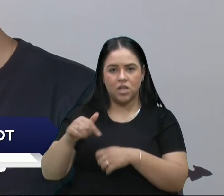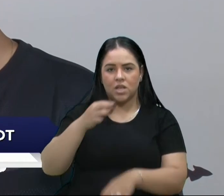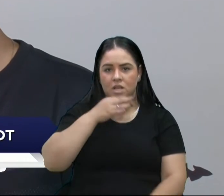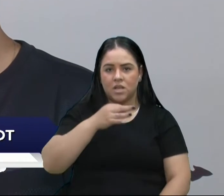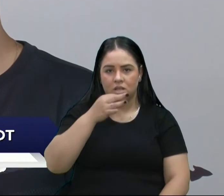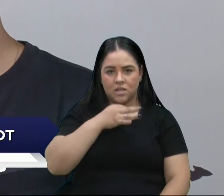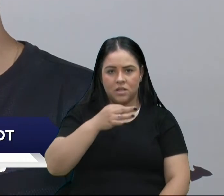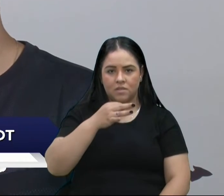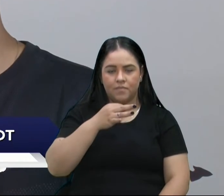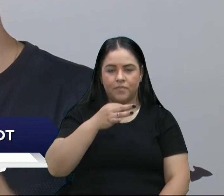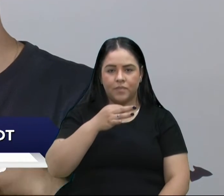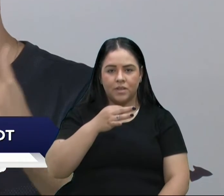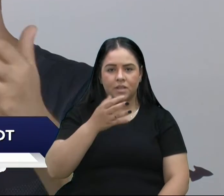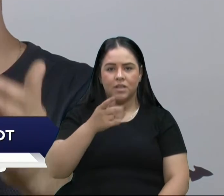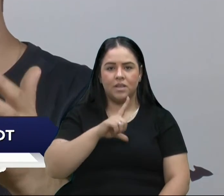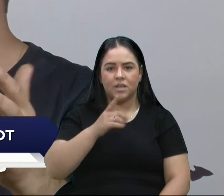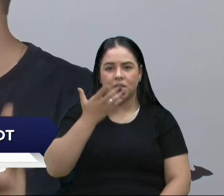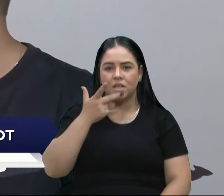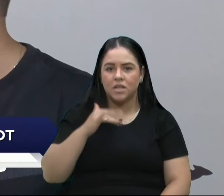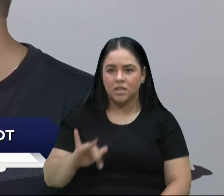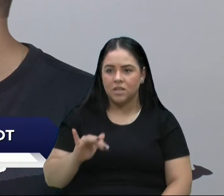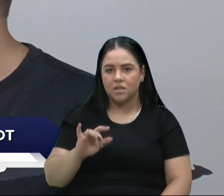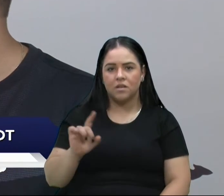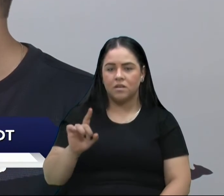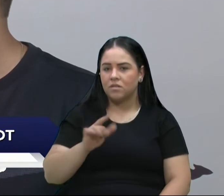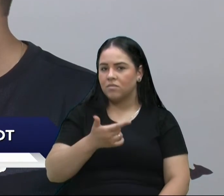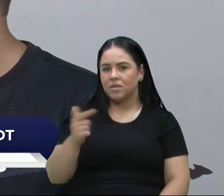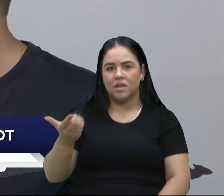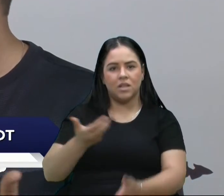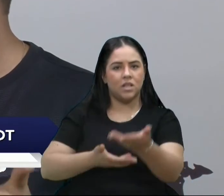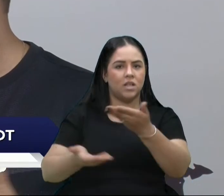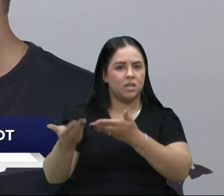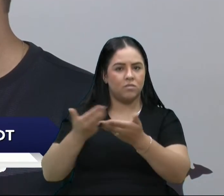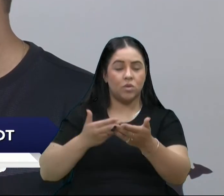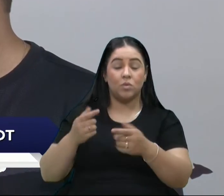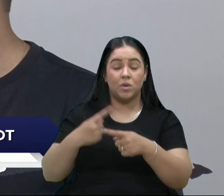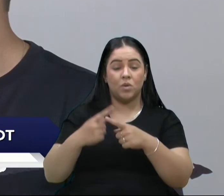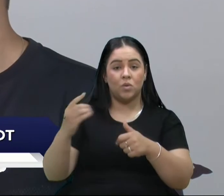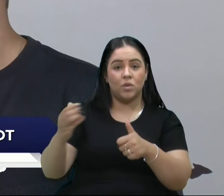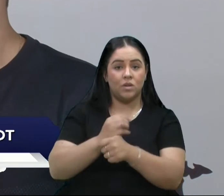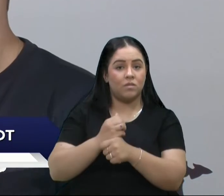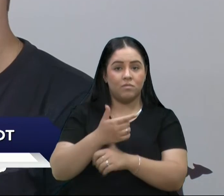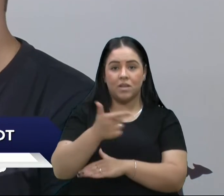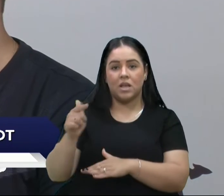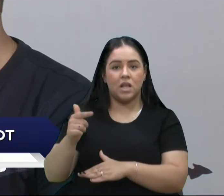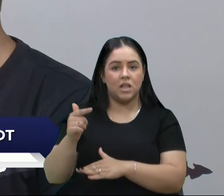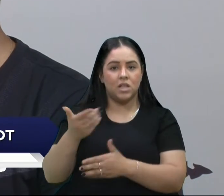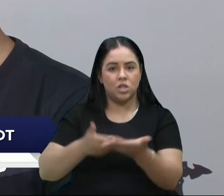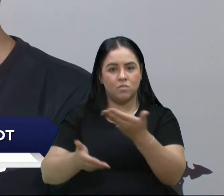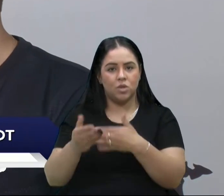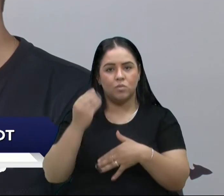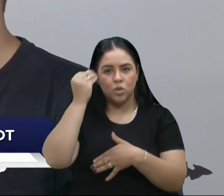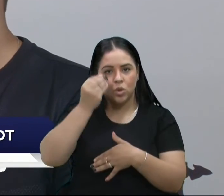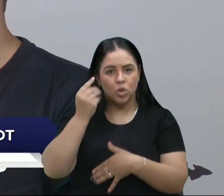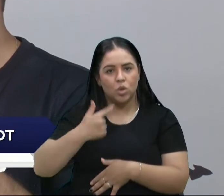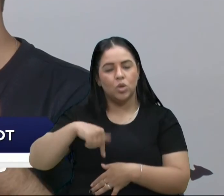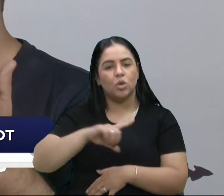fazendo um protesto na Secretaria de Saúde porque as crianças não estão tendo atendimento psicológico. Então, nós